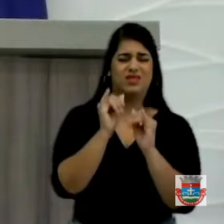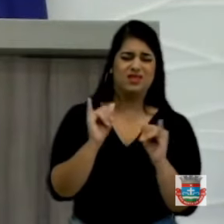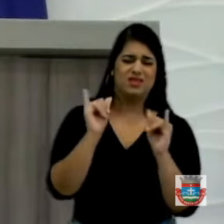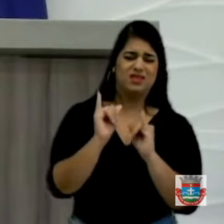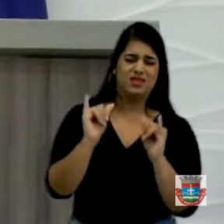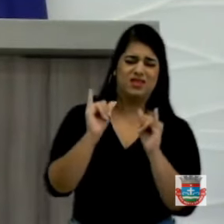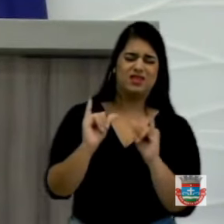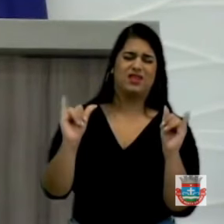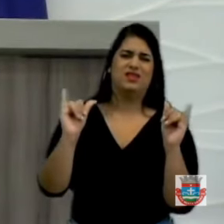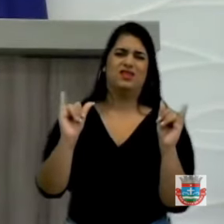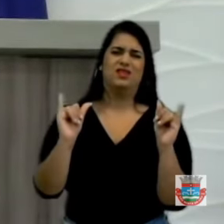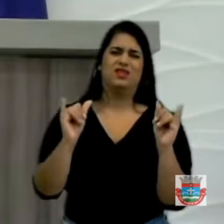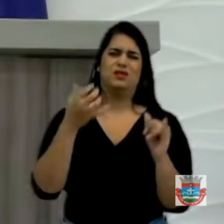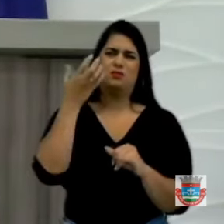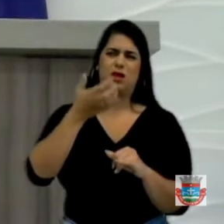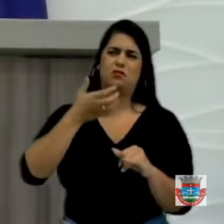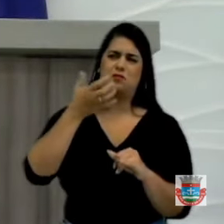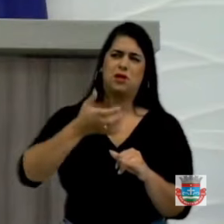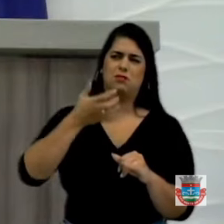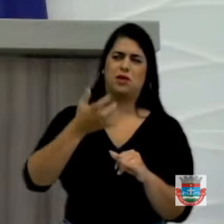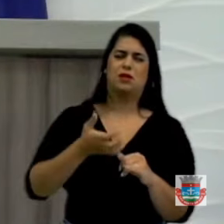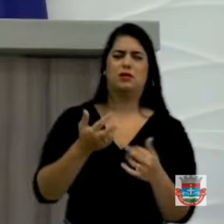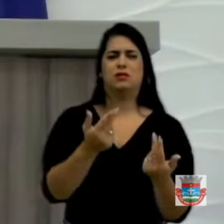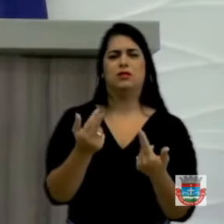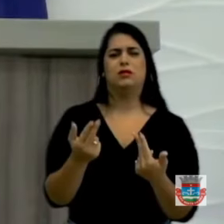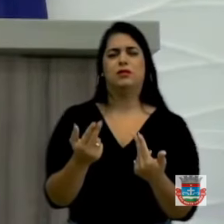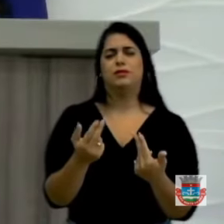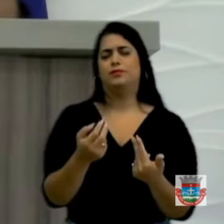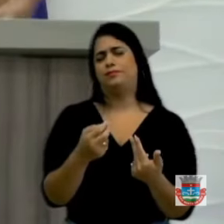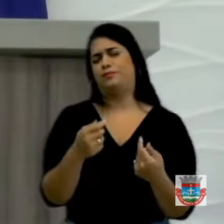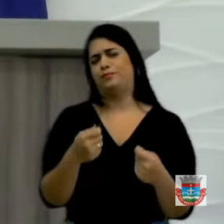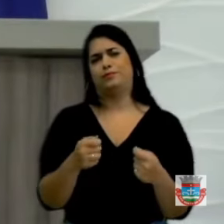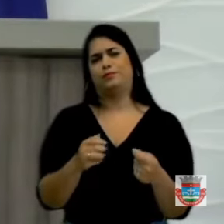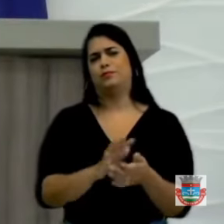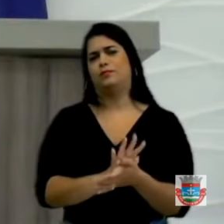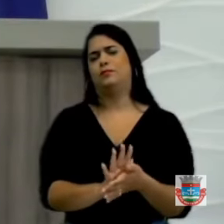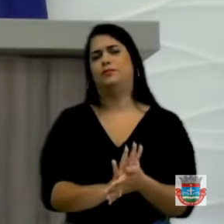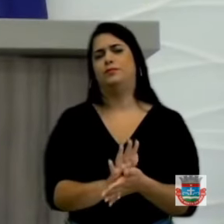acompanham mais do que ninguém. Não adianta chegar aqui,